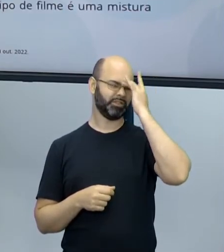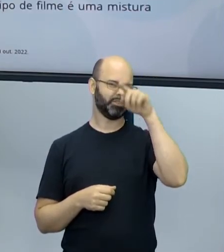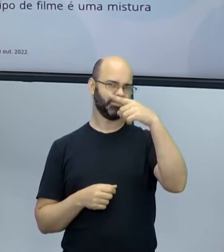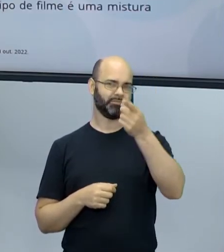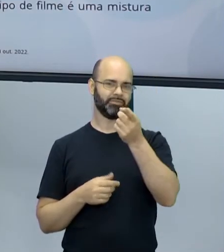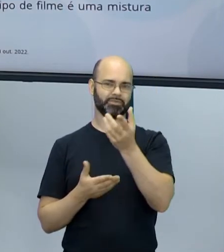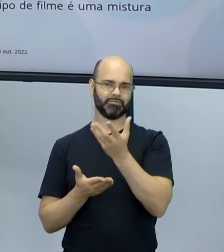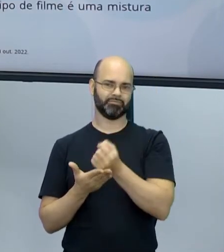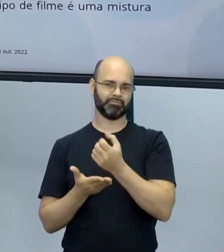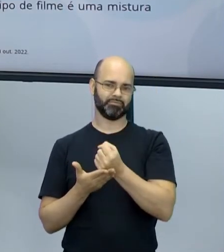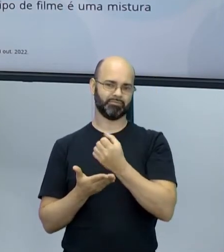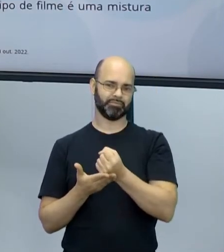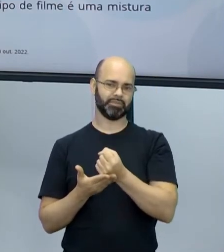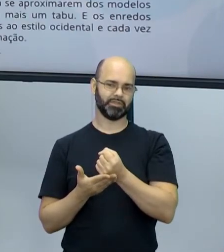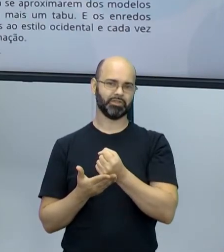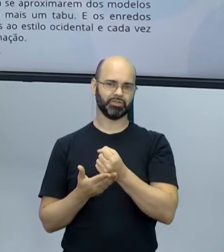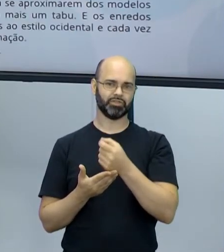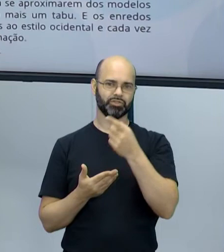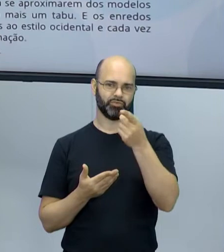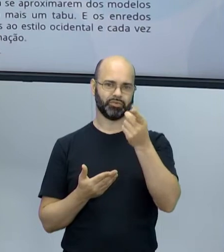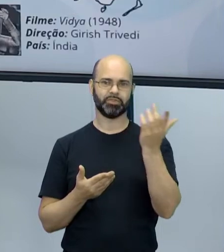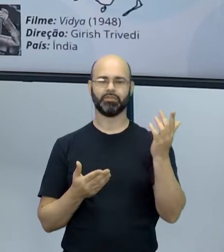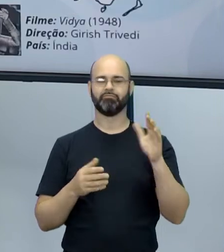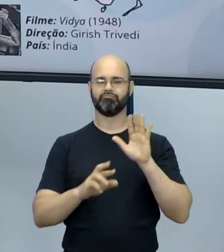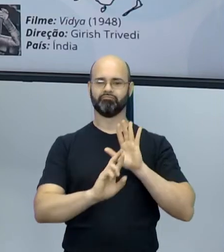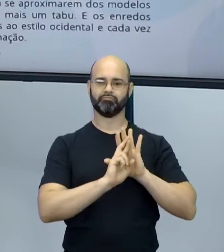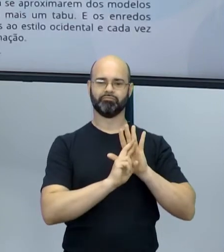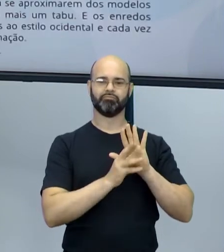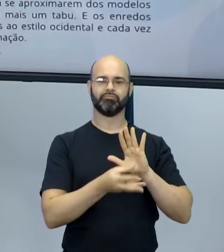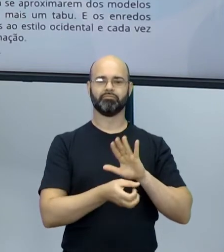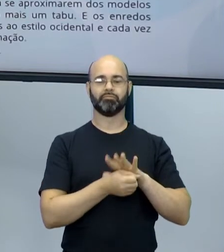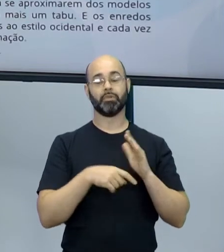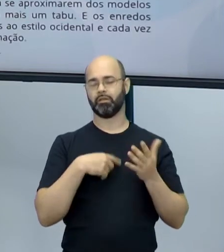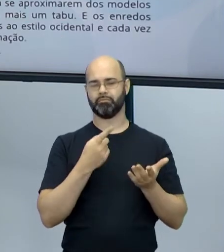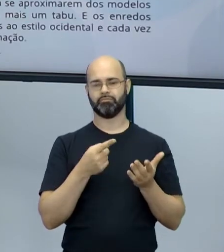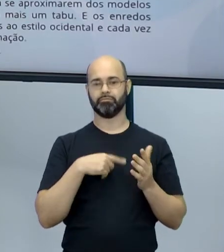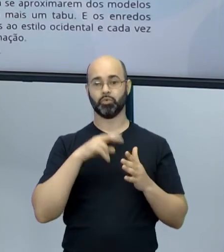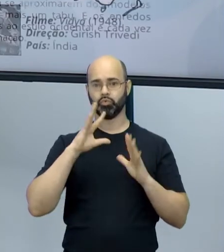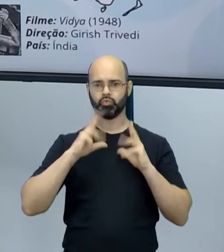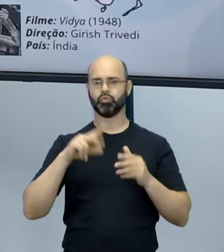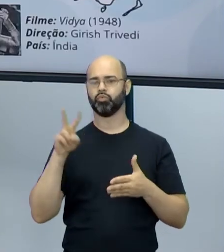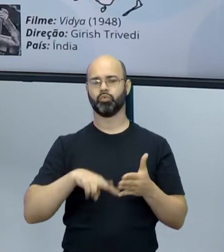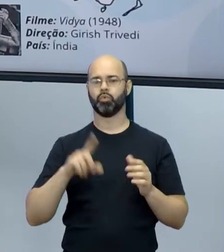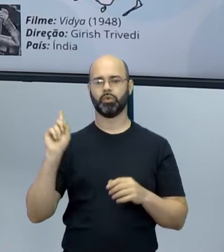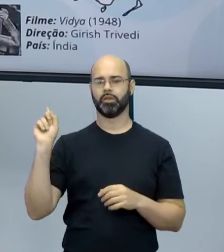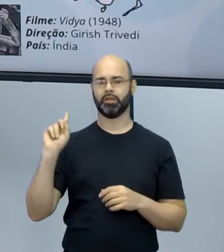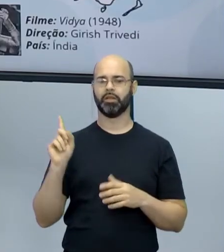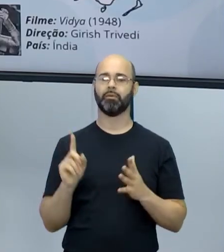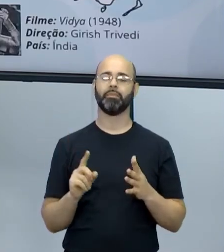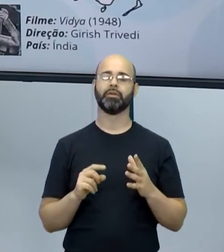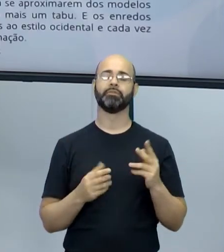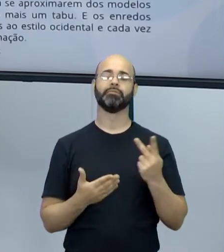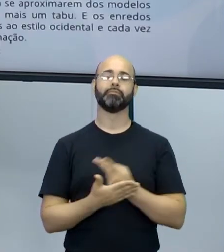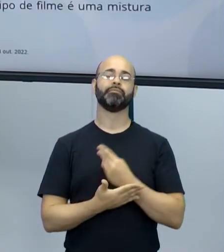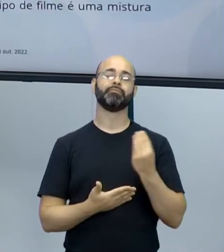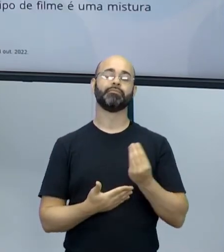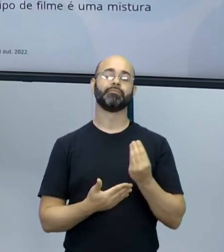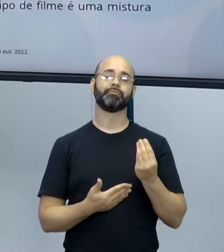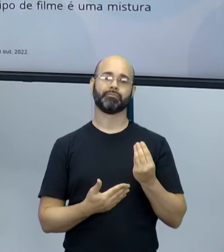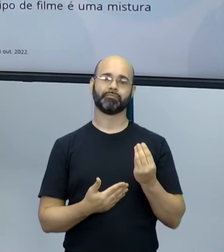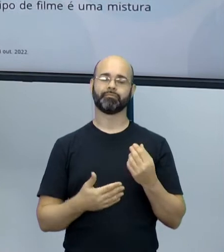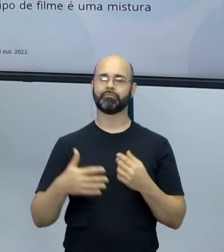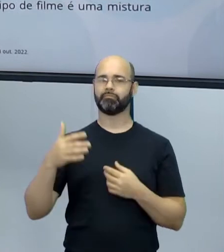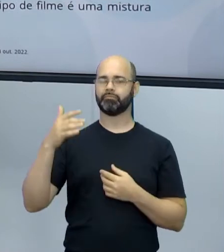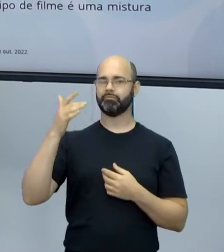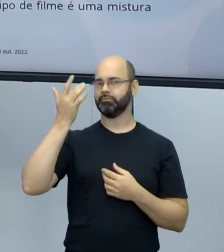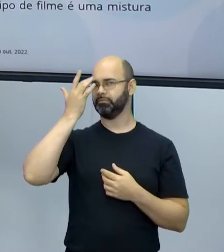repositório, ó, tem aqui muita coisa escrita, tá certo? Eu não vou ler tudo não, tá bom? Mas acontece o seguinte, o cinema